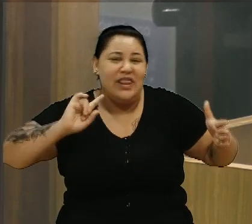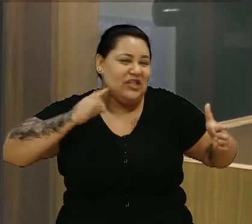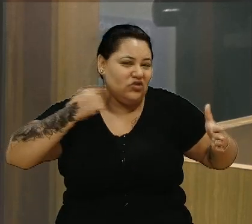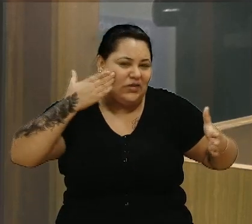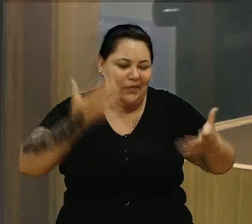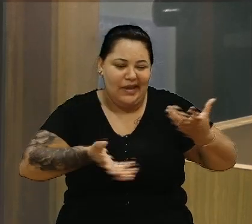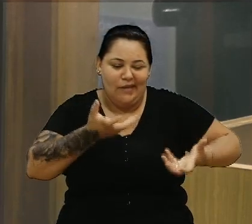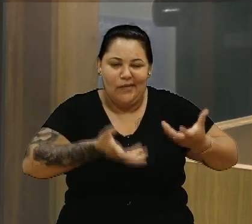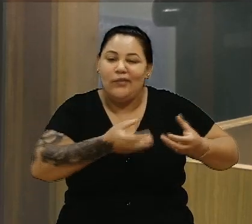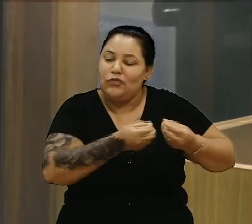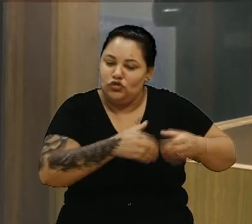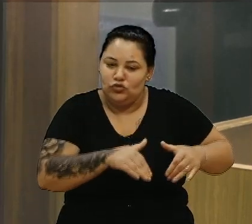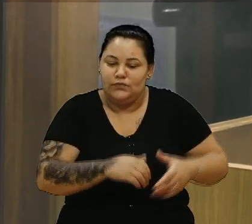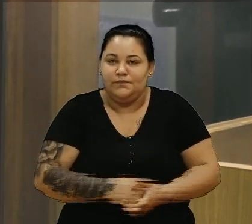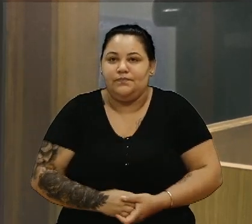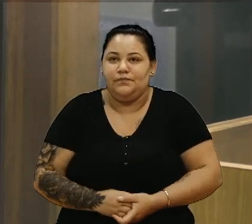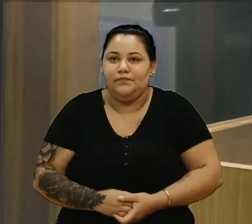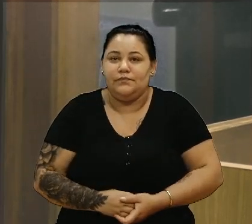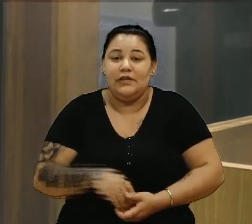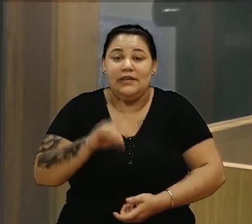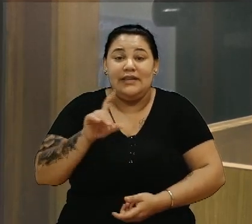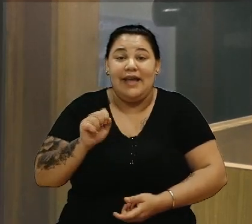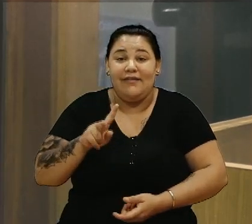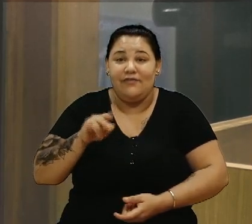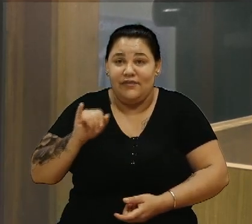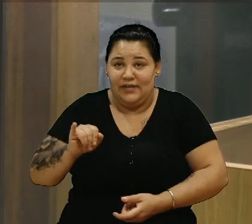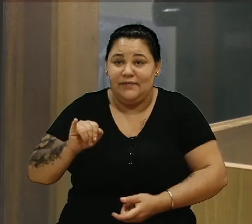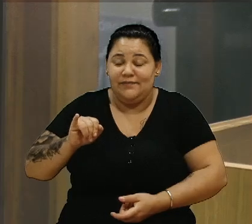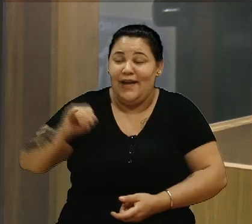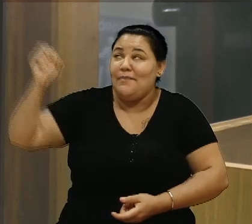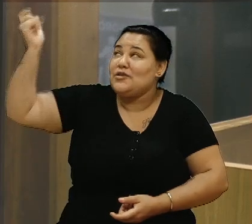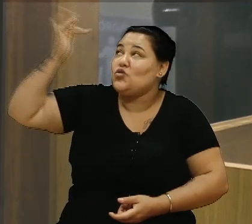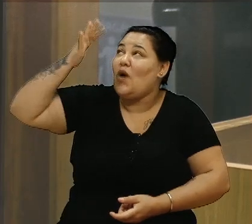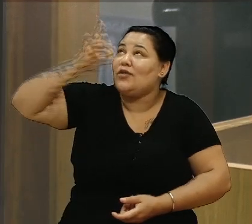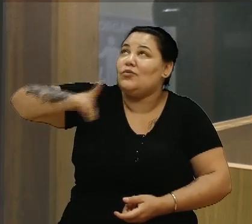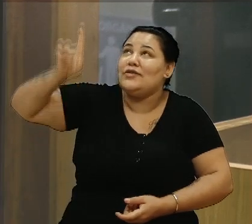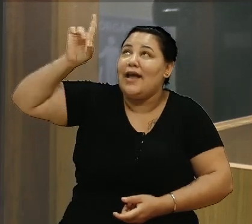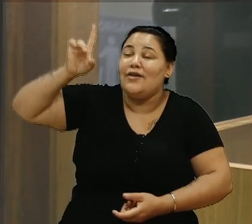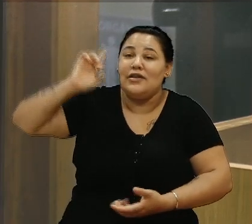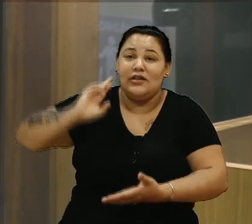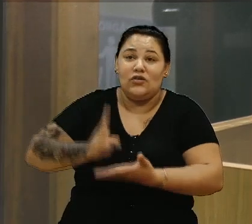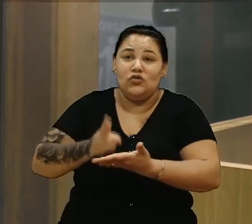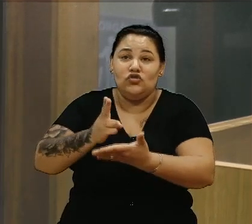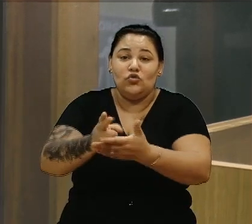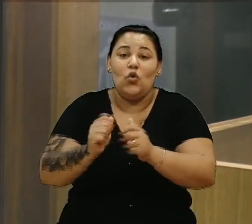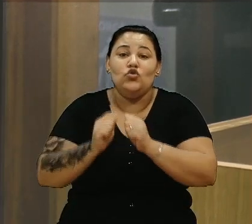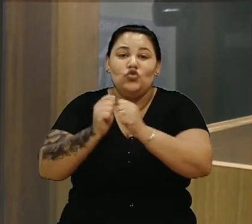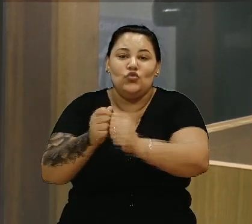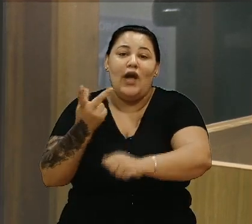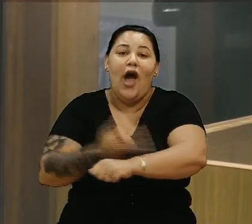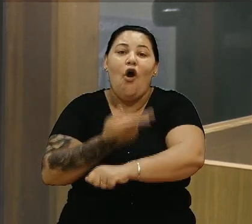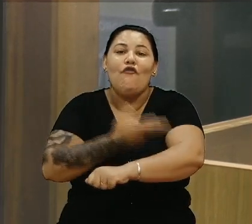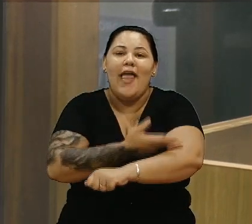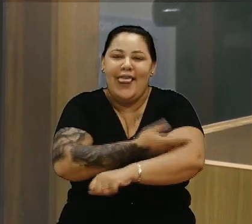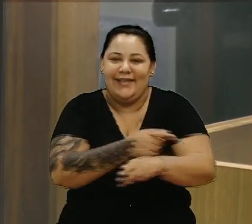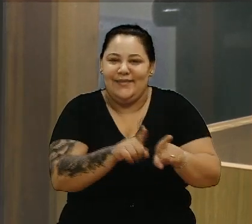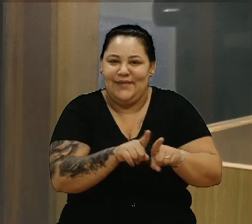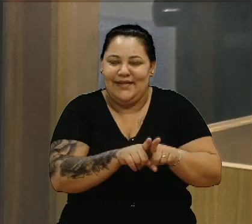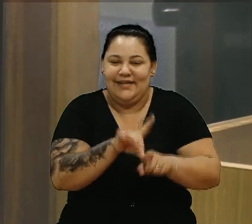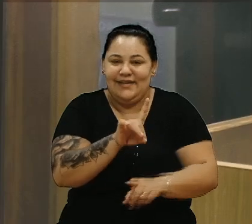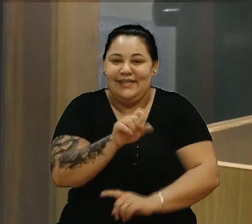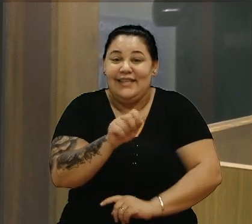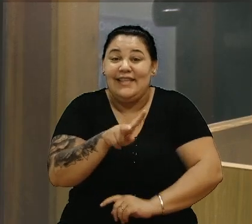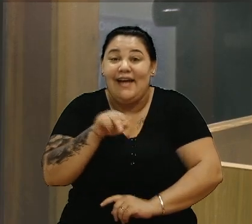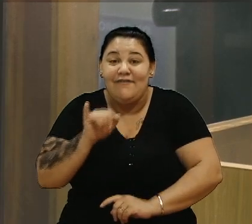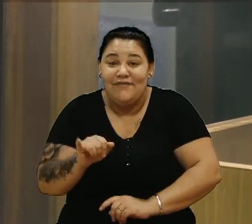cidade. Davi, quando foi ungido por Deus, ele continuou no campo com as ovelhas. Davi estava